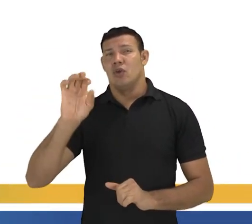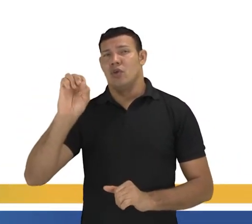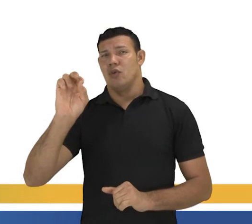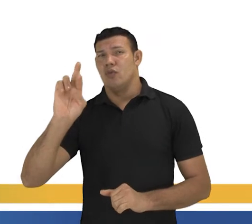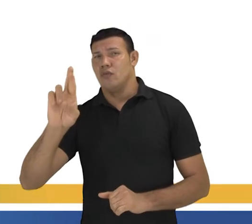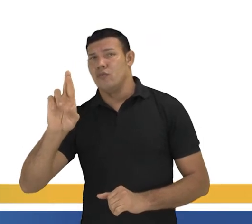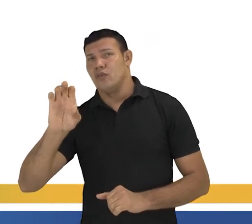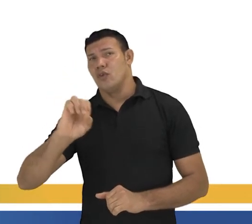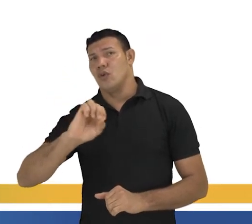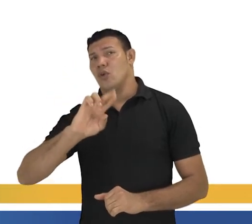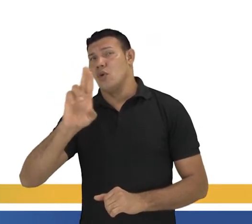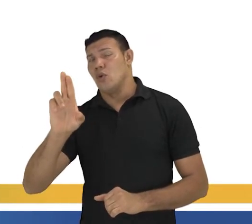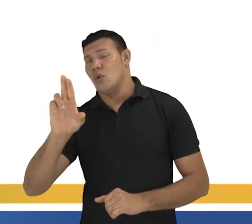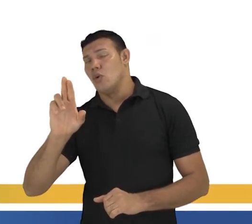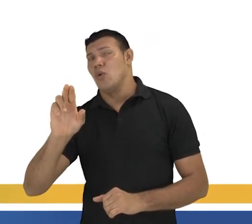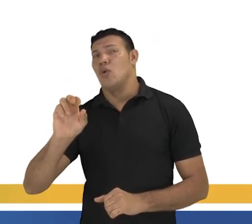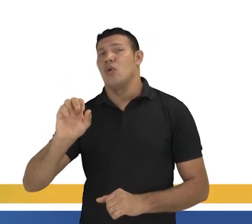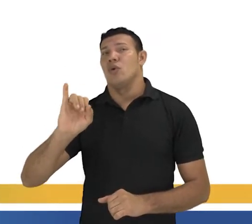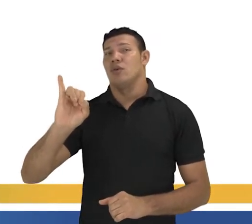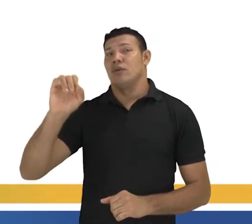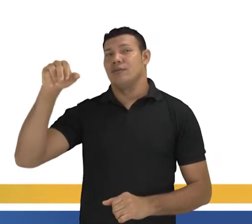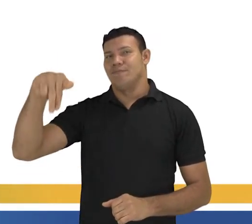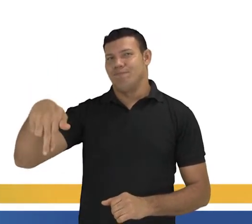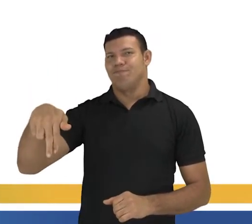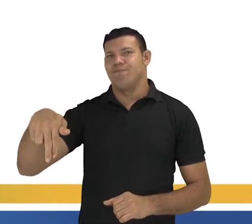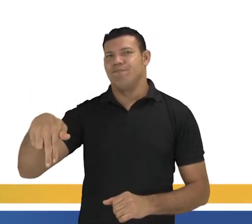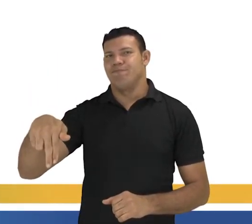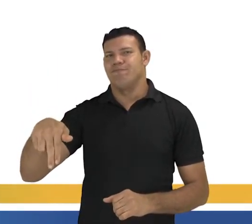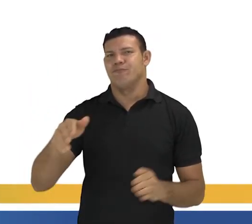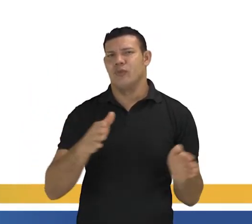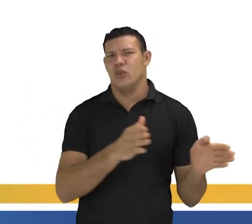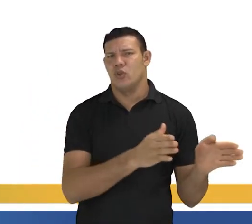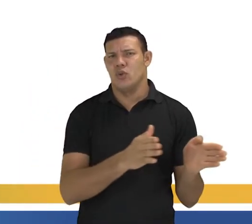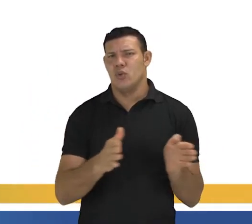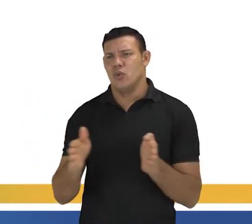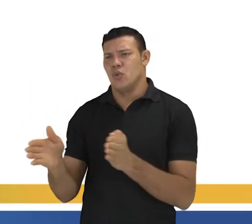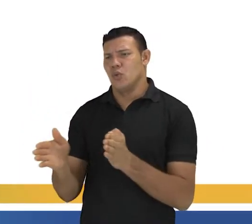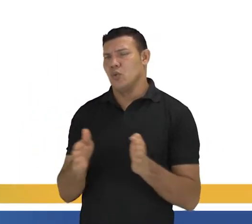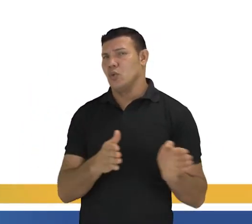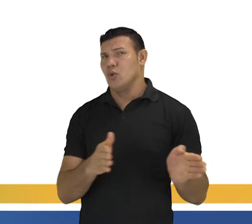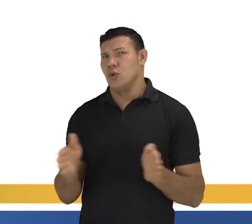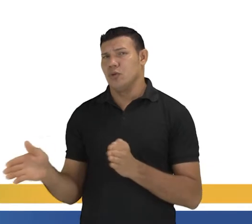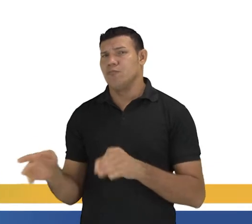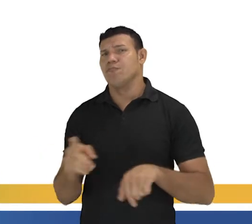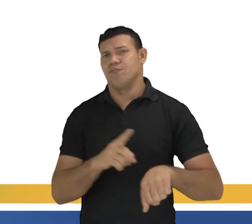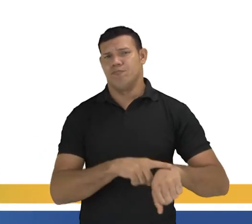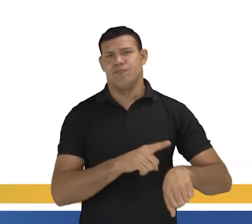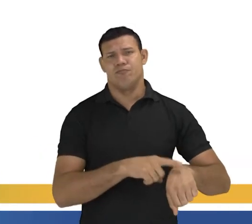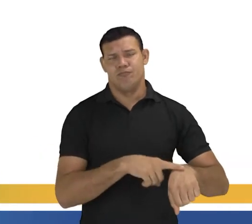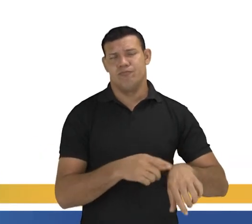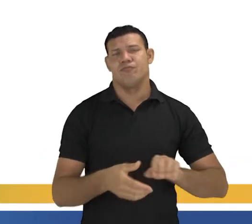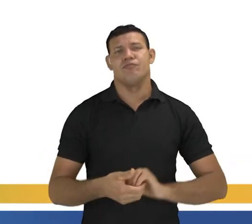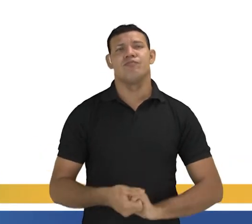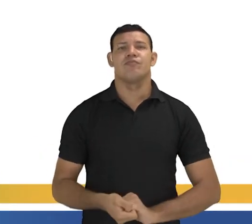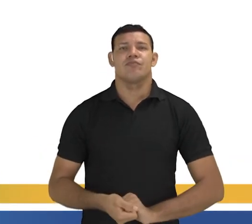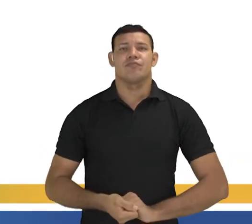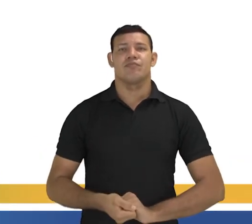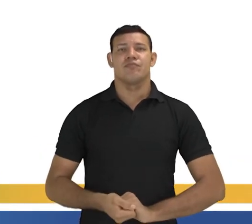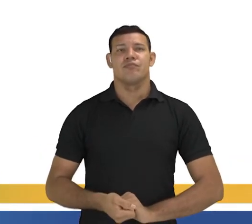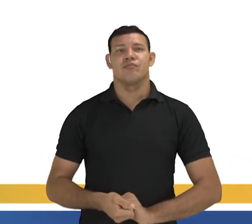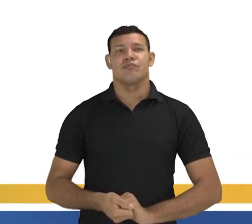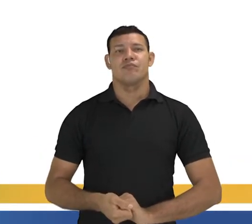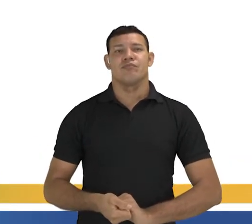in com períodos de tempo. Qual a diferença? O since é para pontos específicos do tempo e o for para períodos de